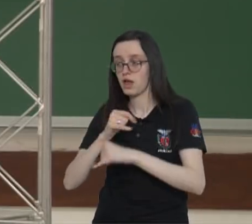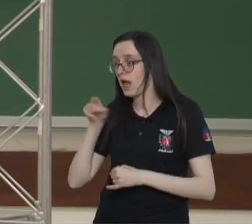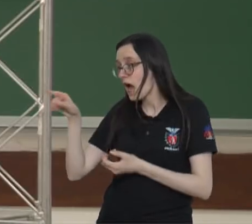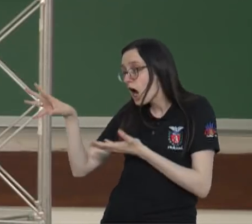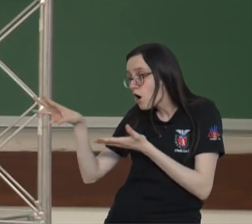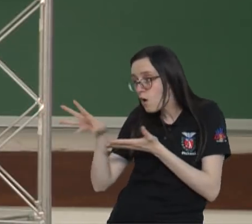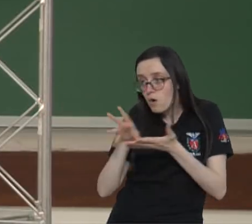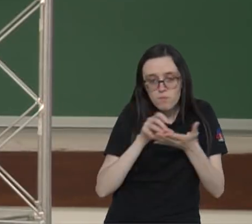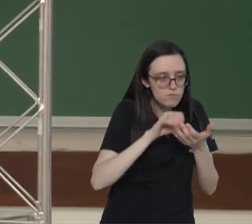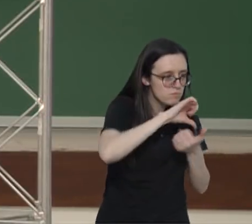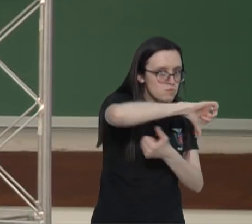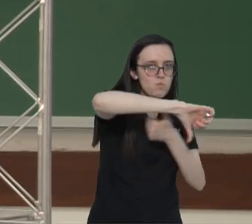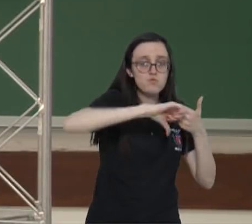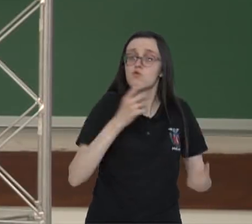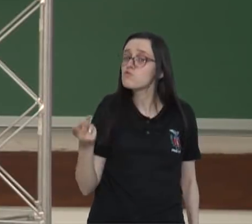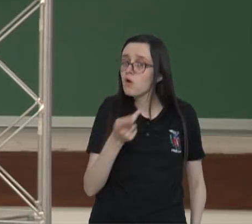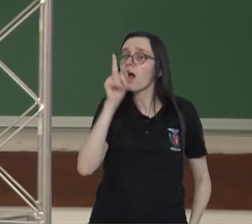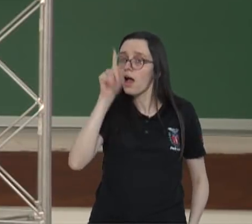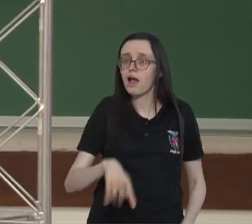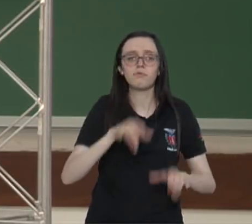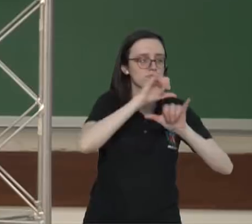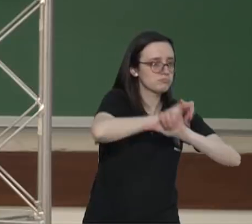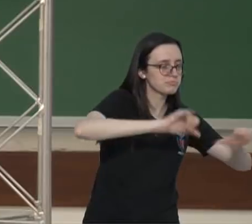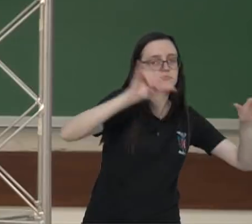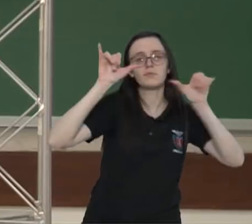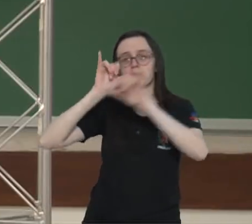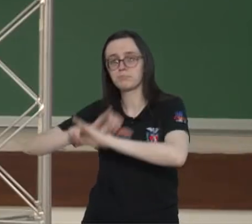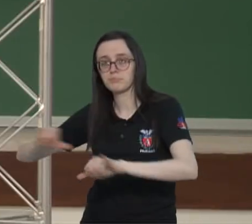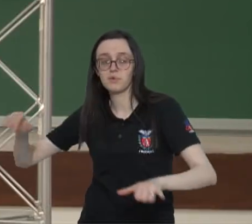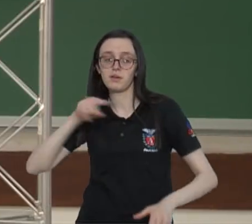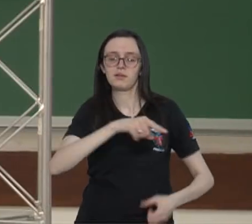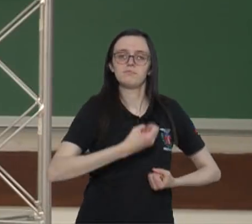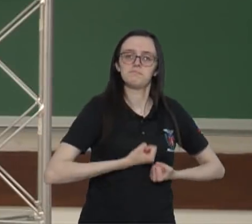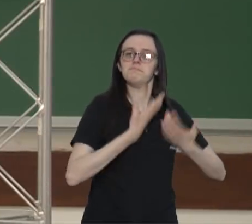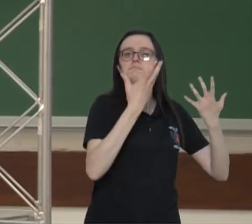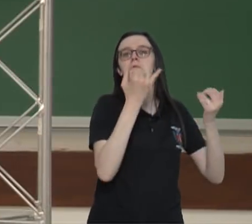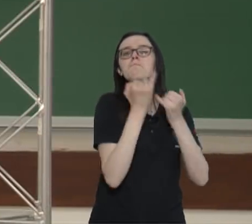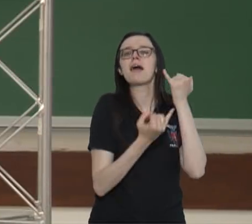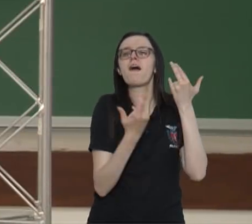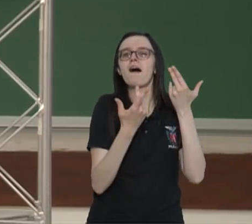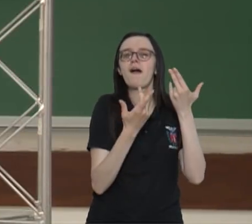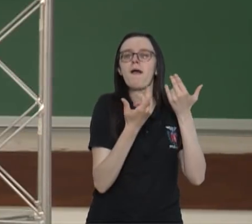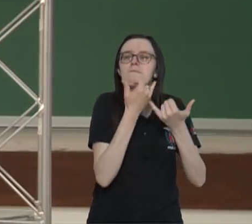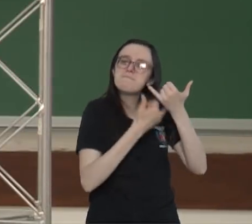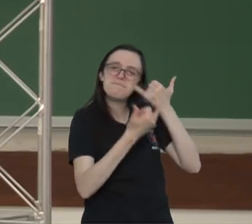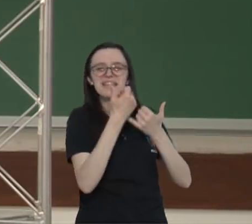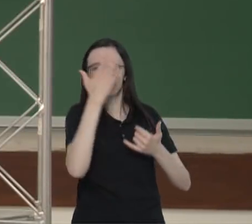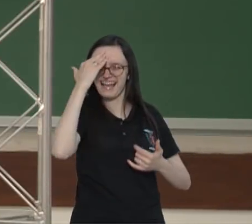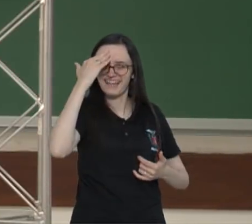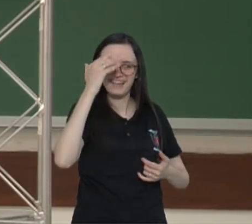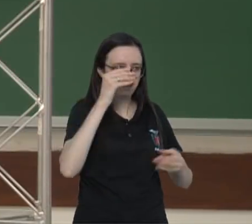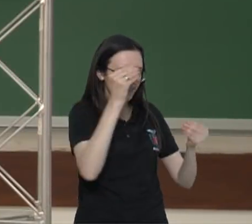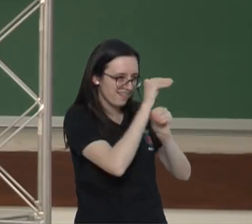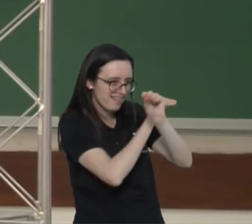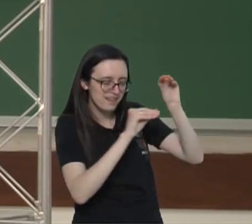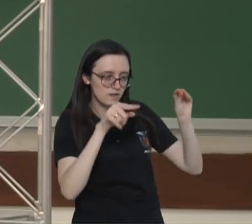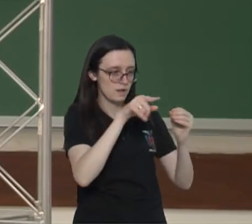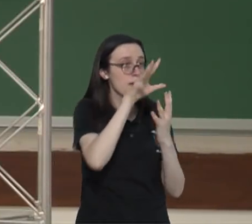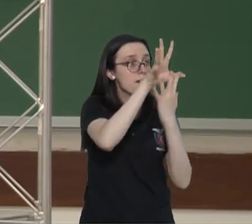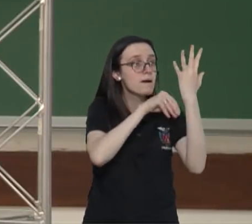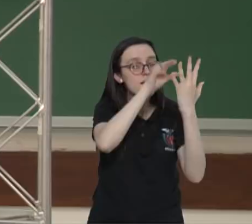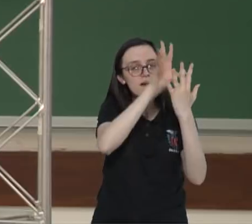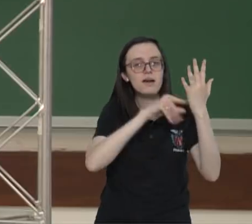você tem dois classificados aí, né? O classificado poético, que é aquele que brinca, né, com versos, com a poesia, imitando